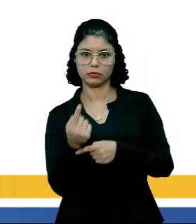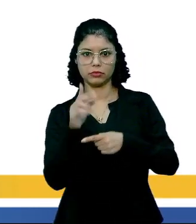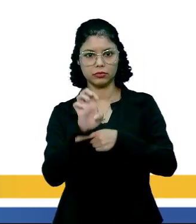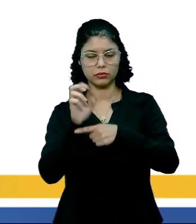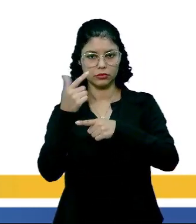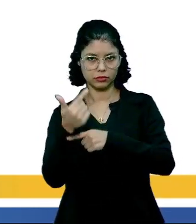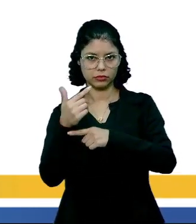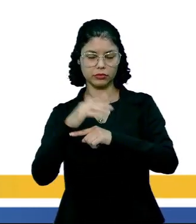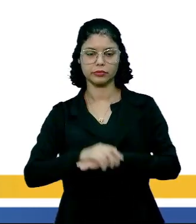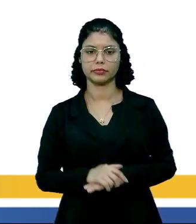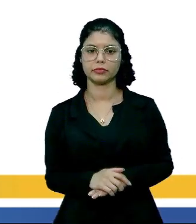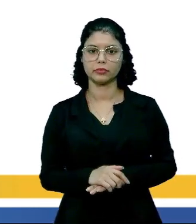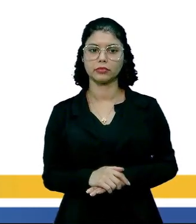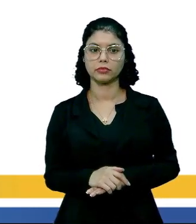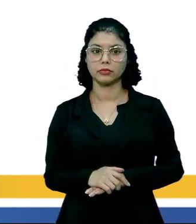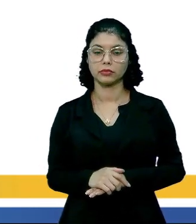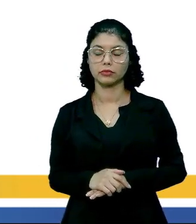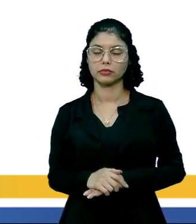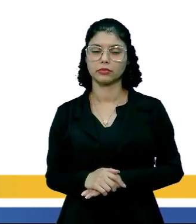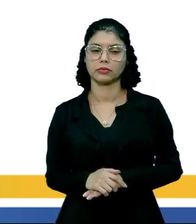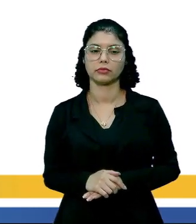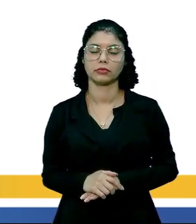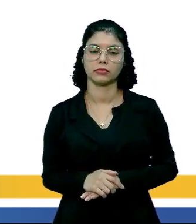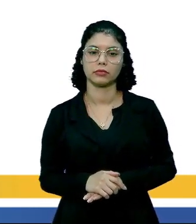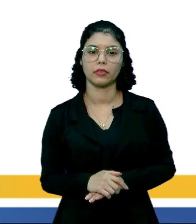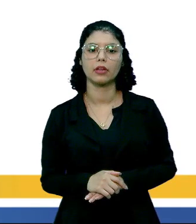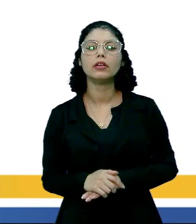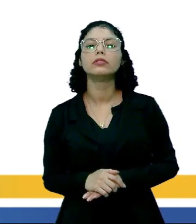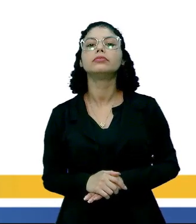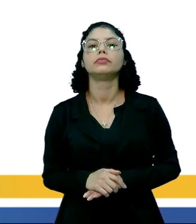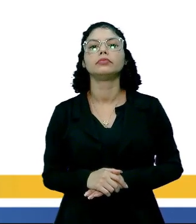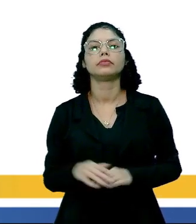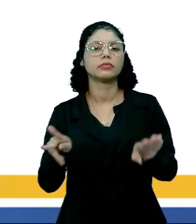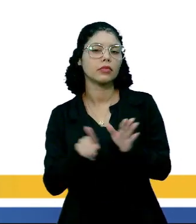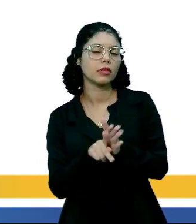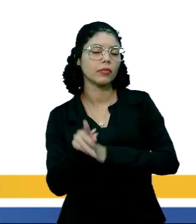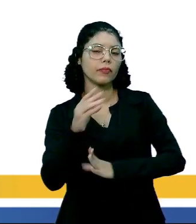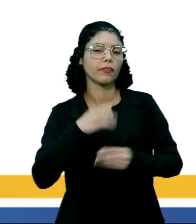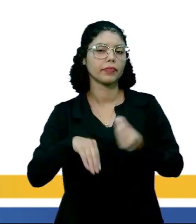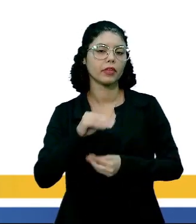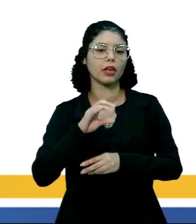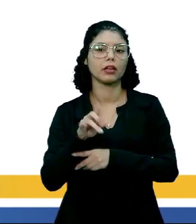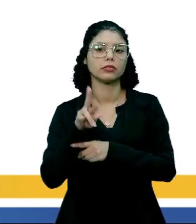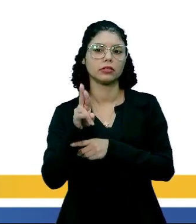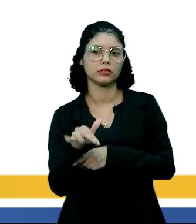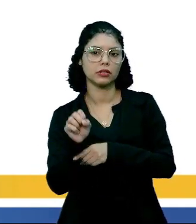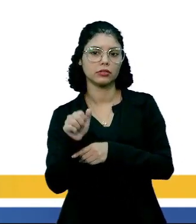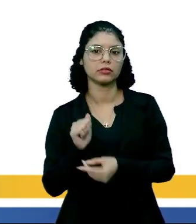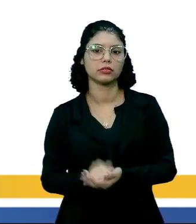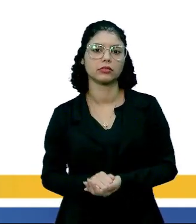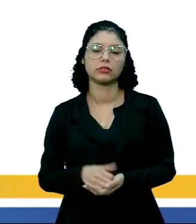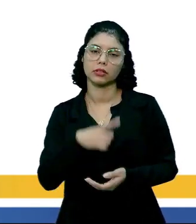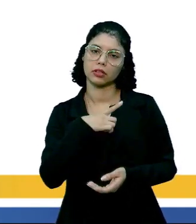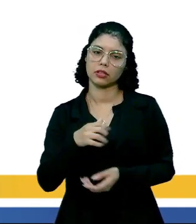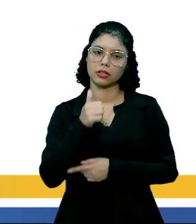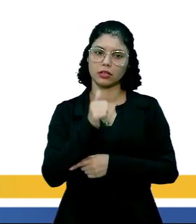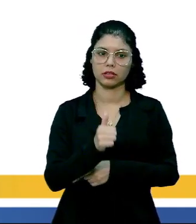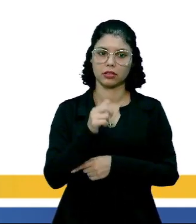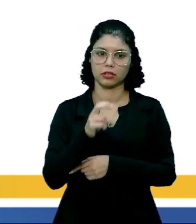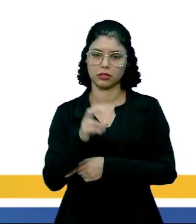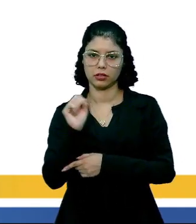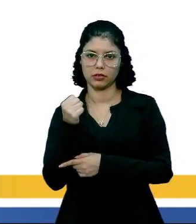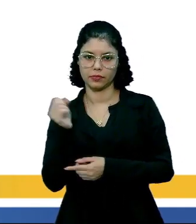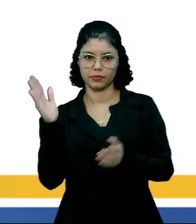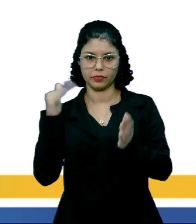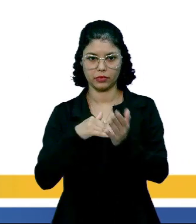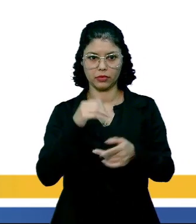energia 1 e energia 2 a energia um é a energia de ativação da reação catalisada que vai de 158